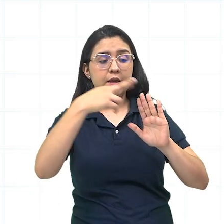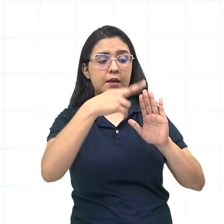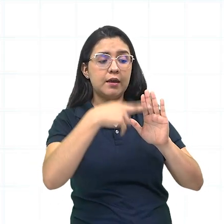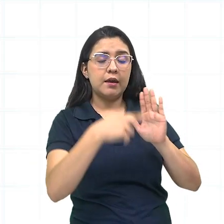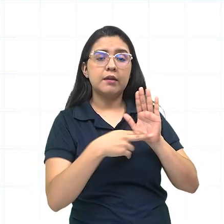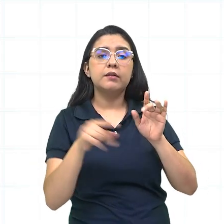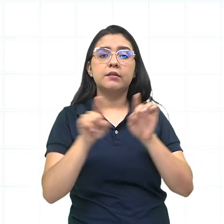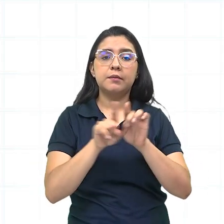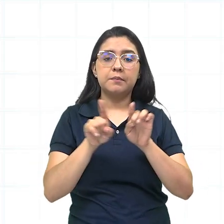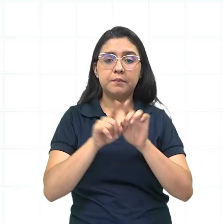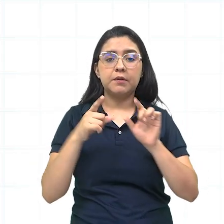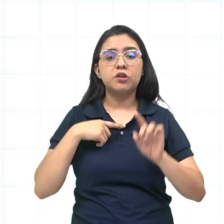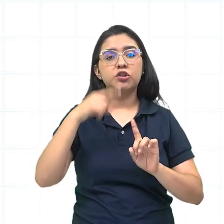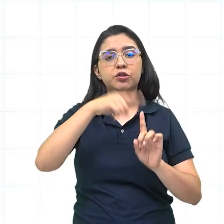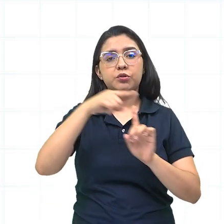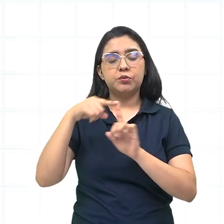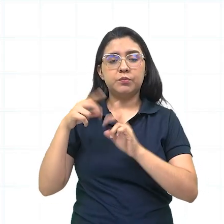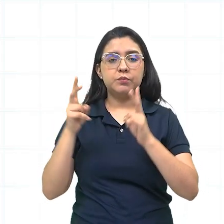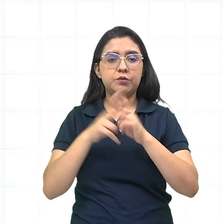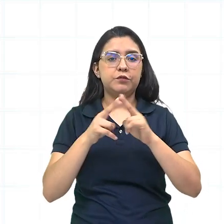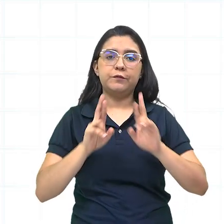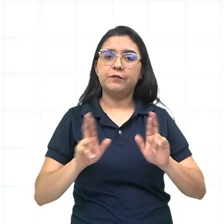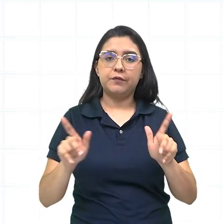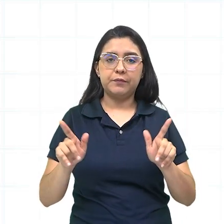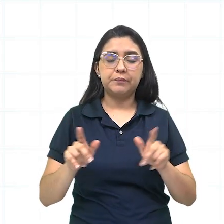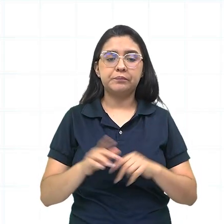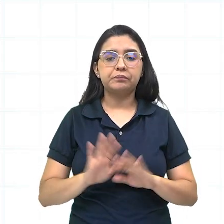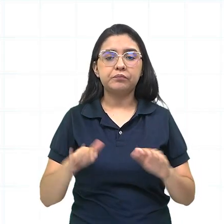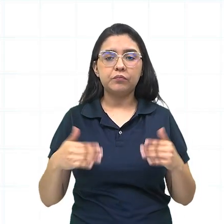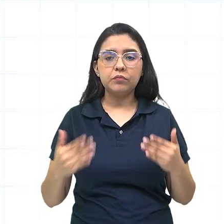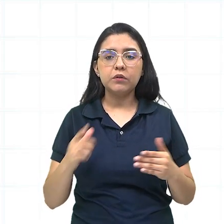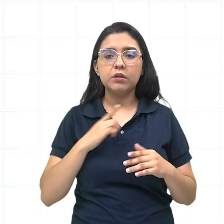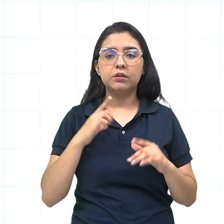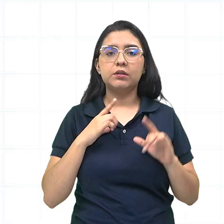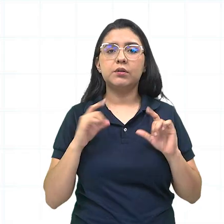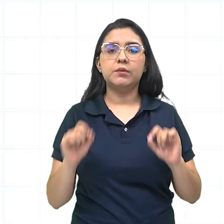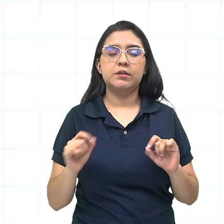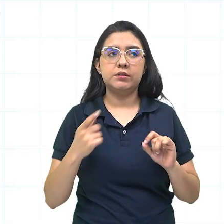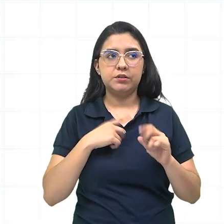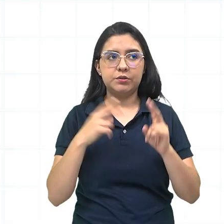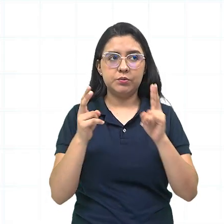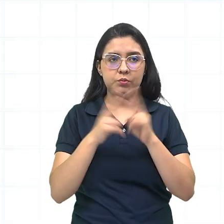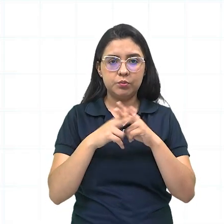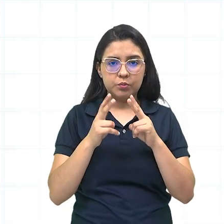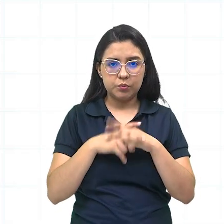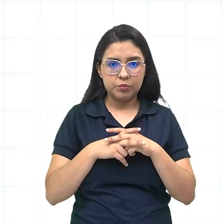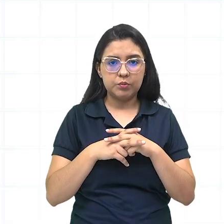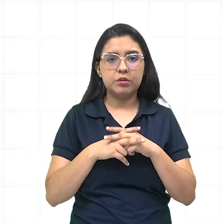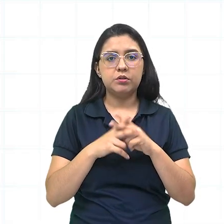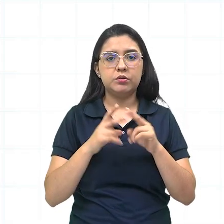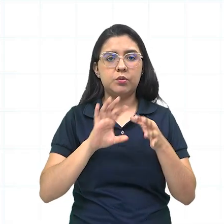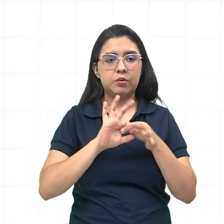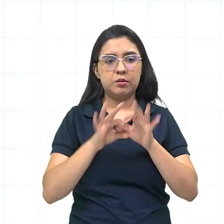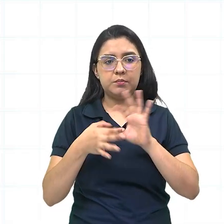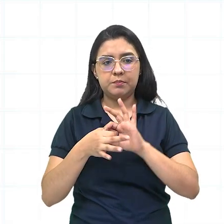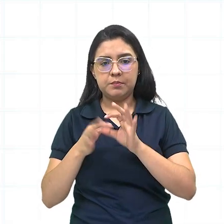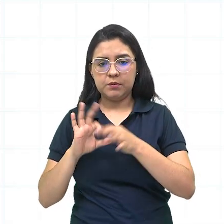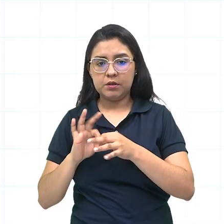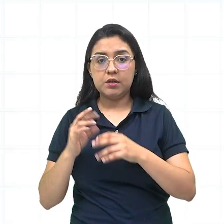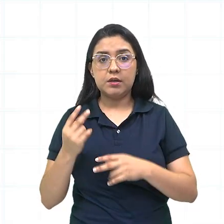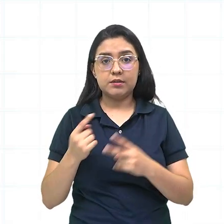de lutas distintos. Então, gente, as lutas olímpicas deram origem a essas